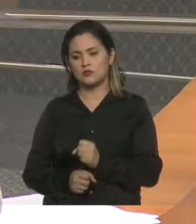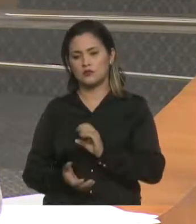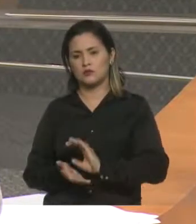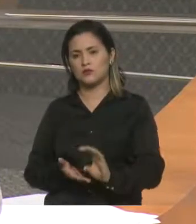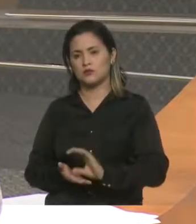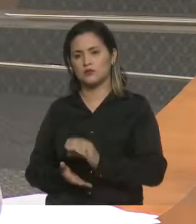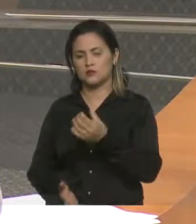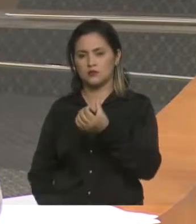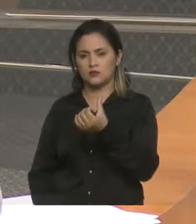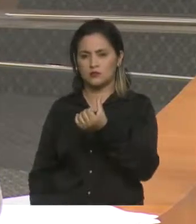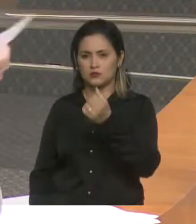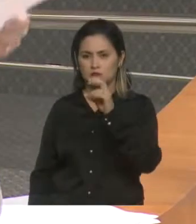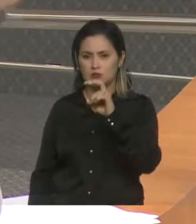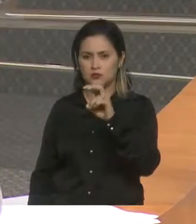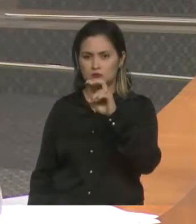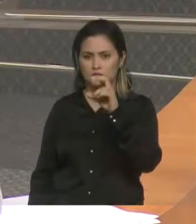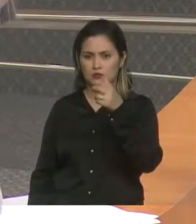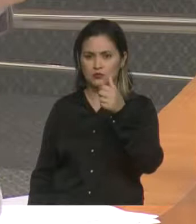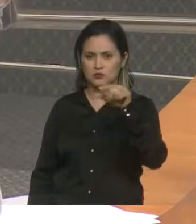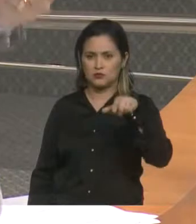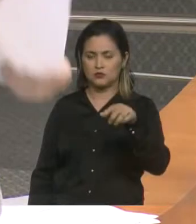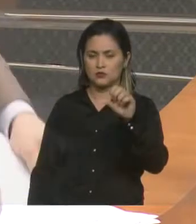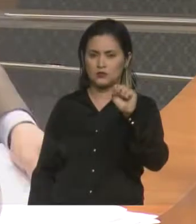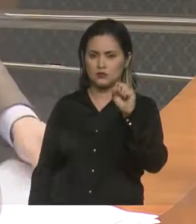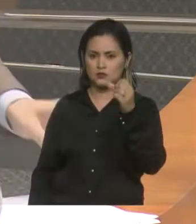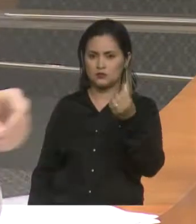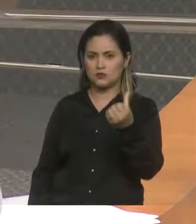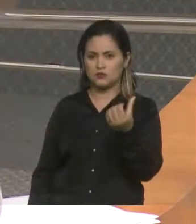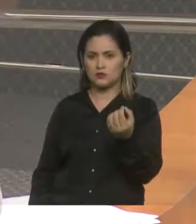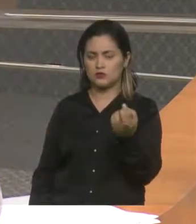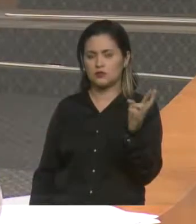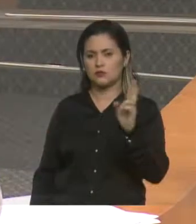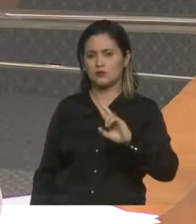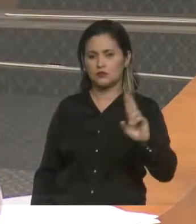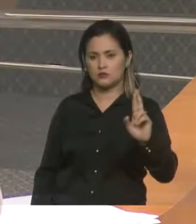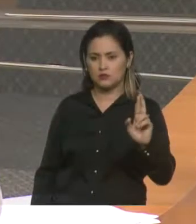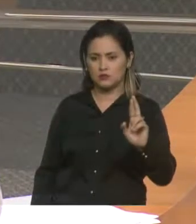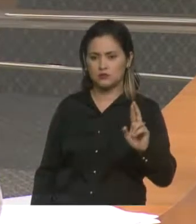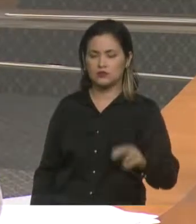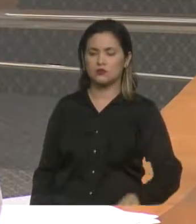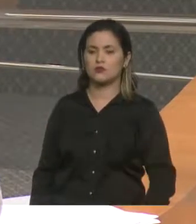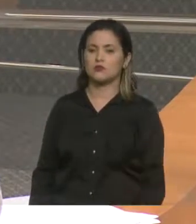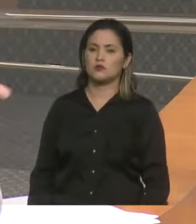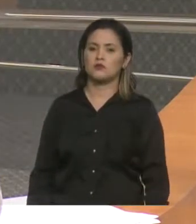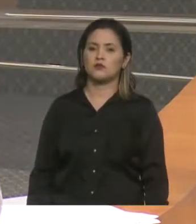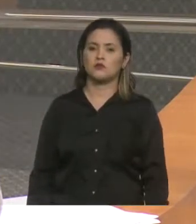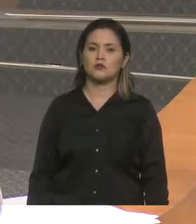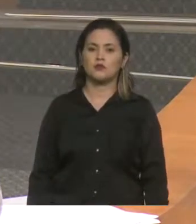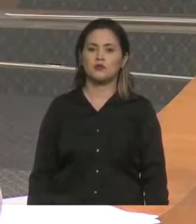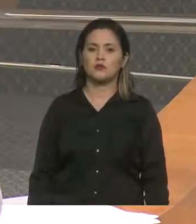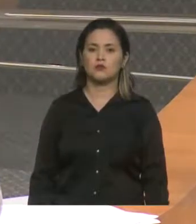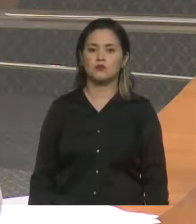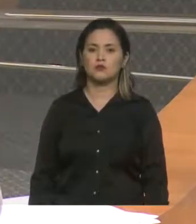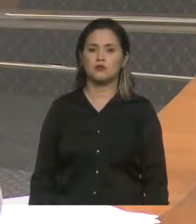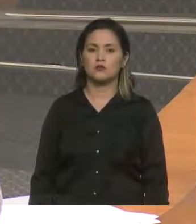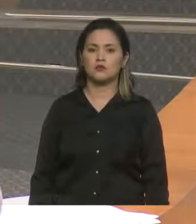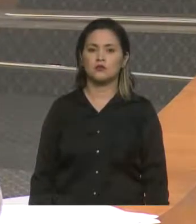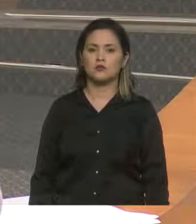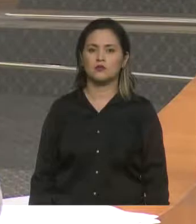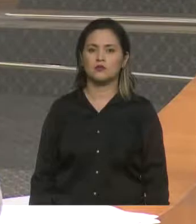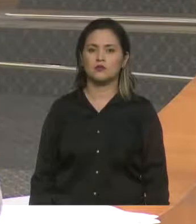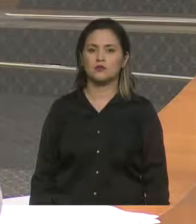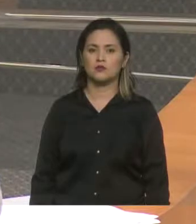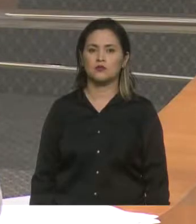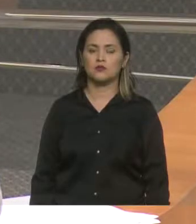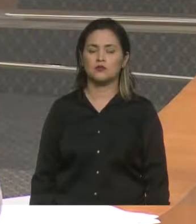de R$ 651.860. Aí, por conta da falta de